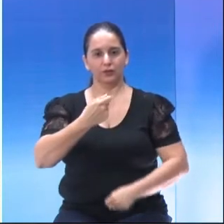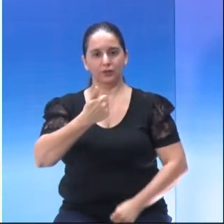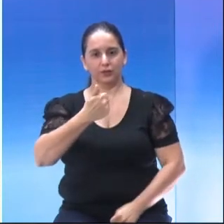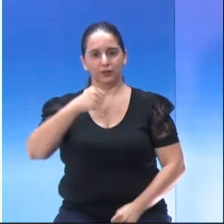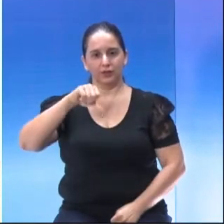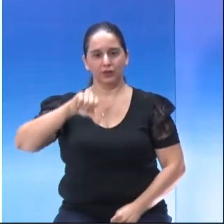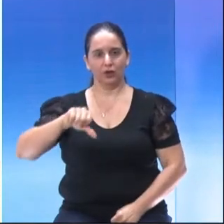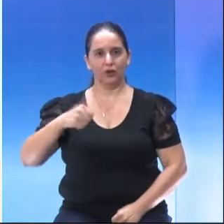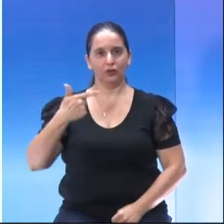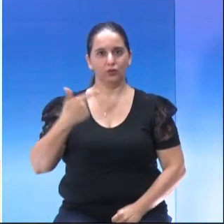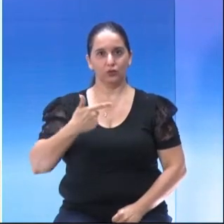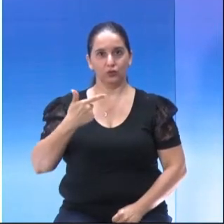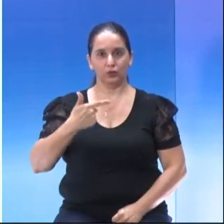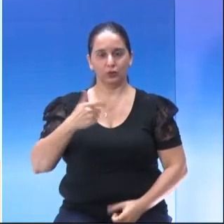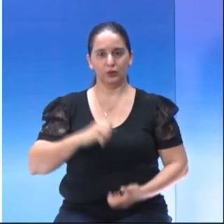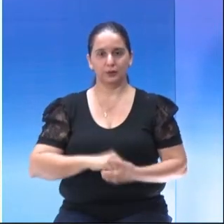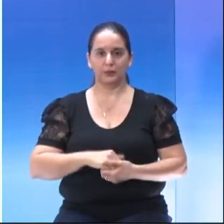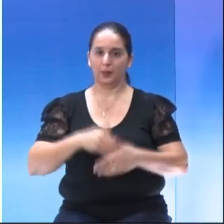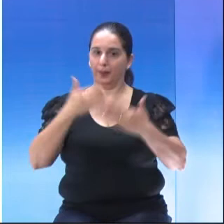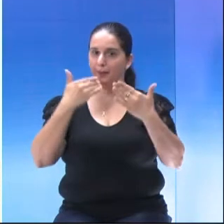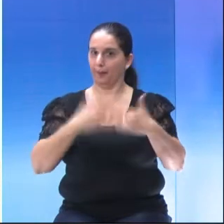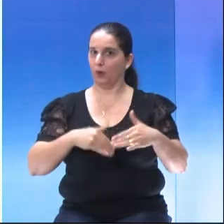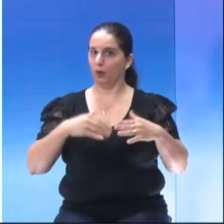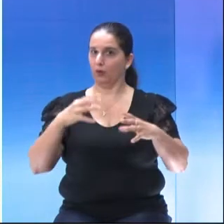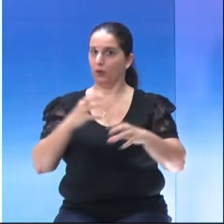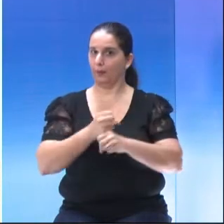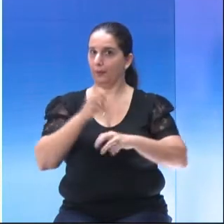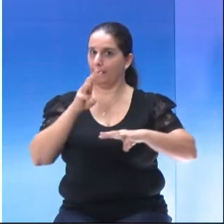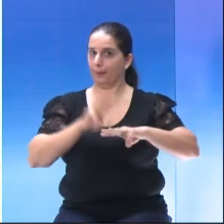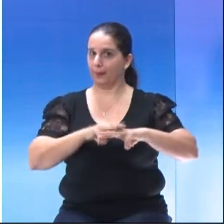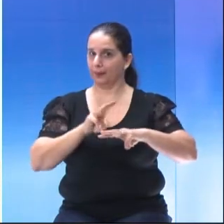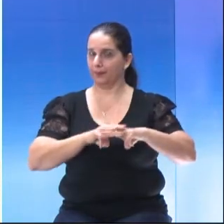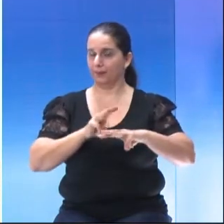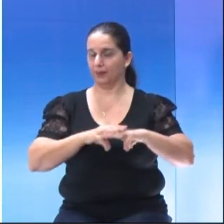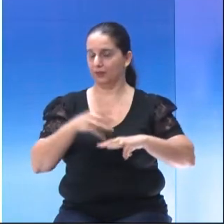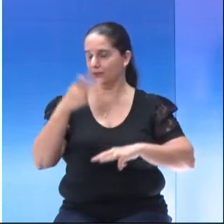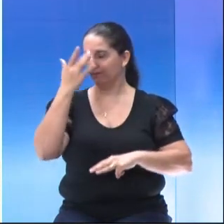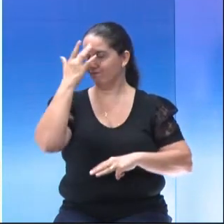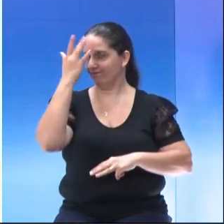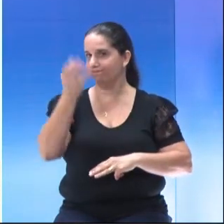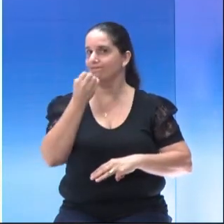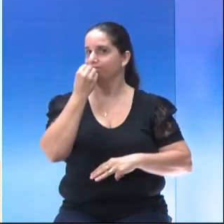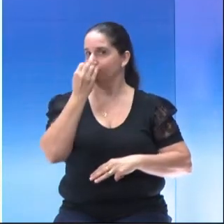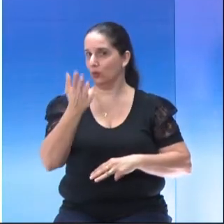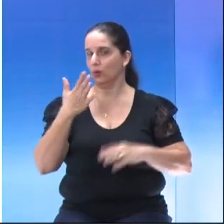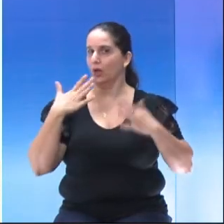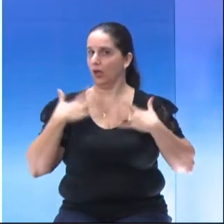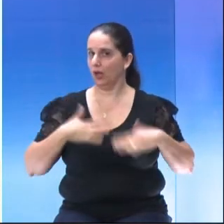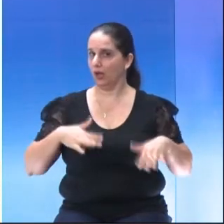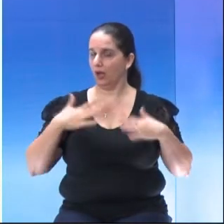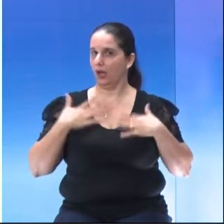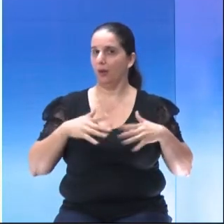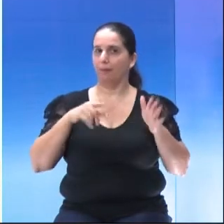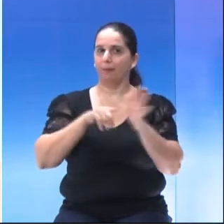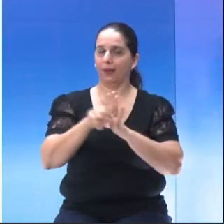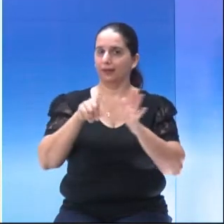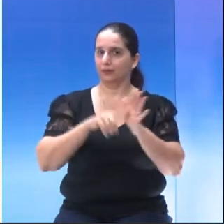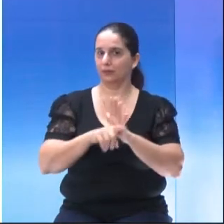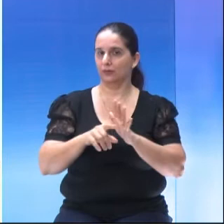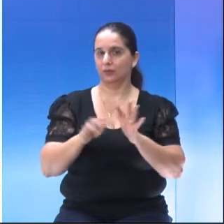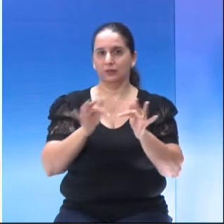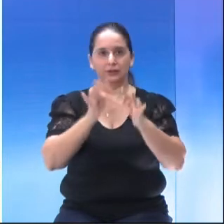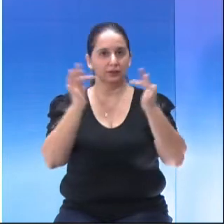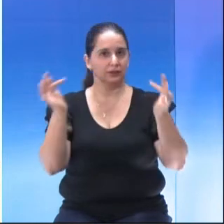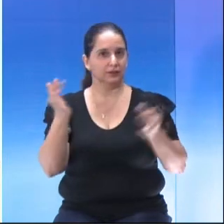fazer vestibular na UFT, prova de matemática, gente, tá tranquila, boa mesmo, certo? Questões tranquilas,